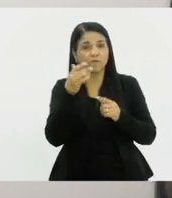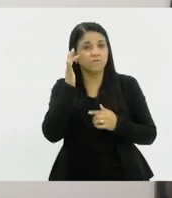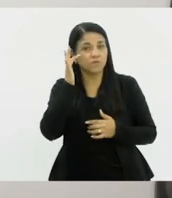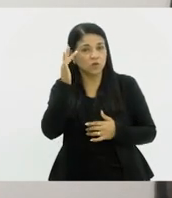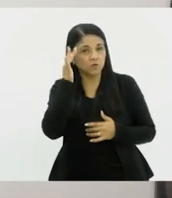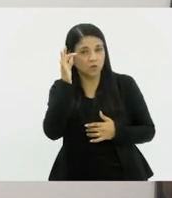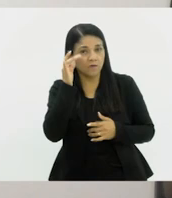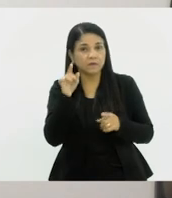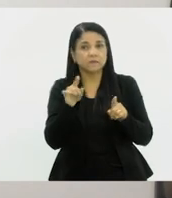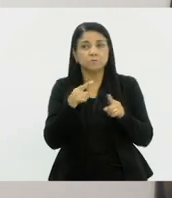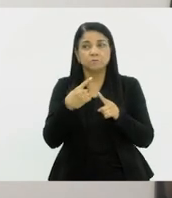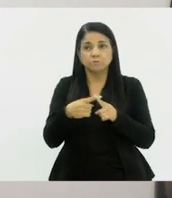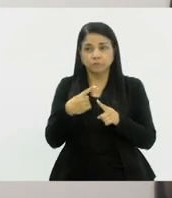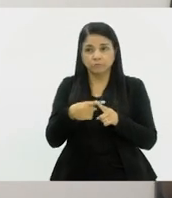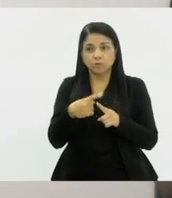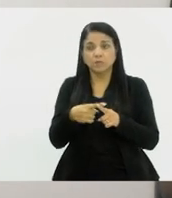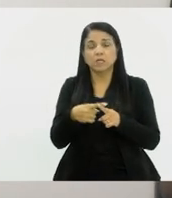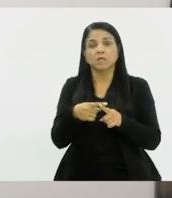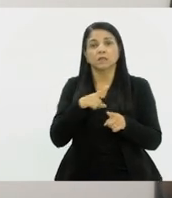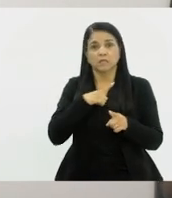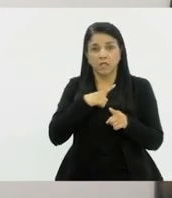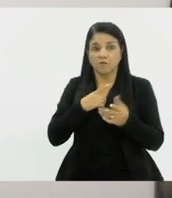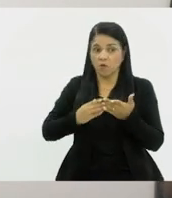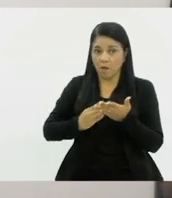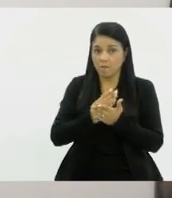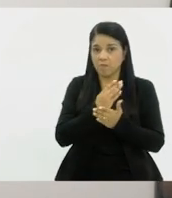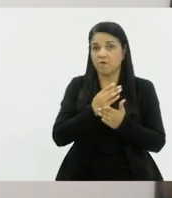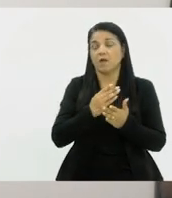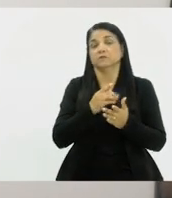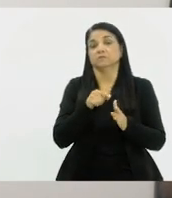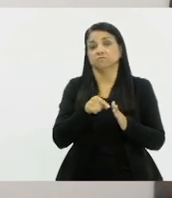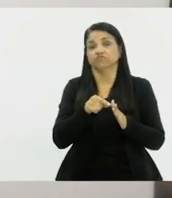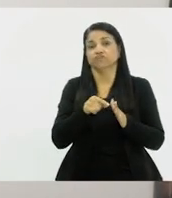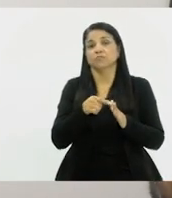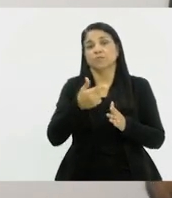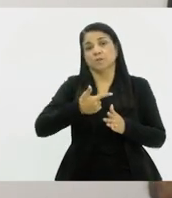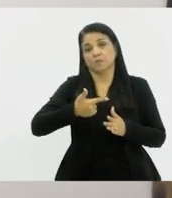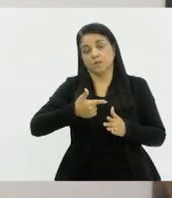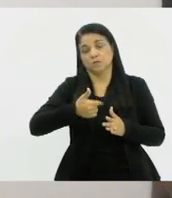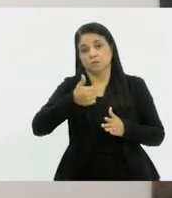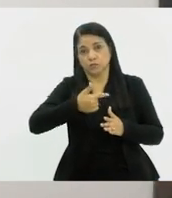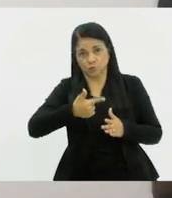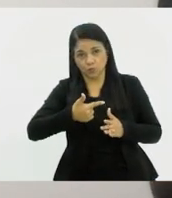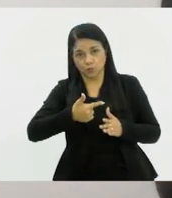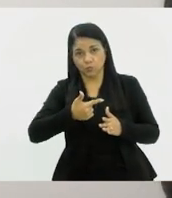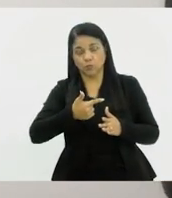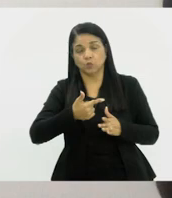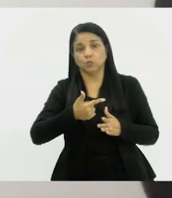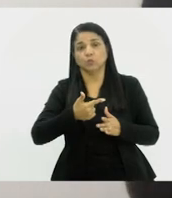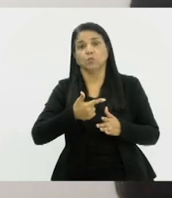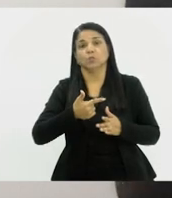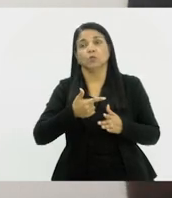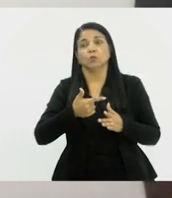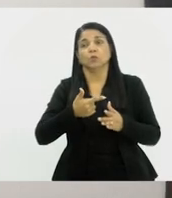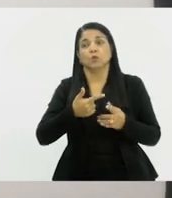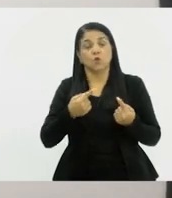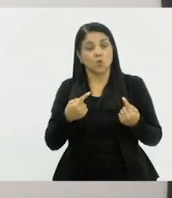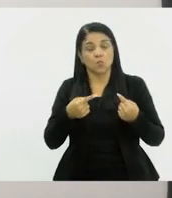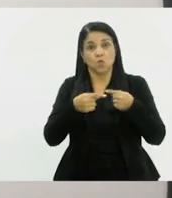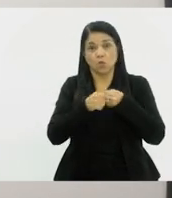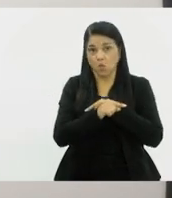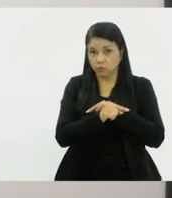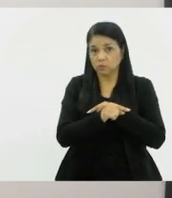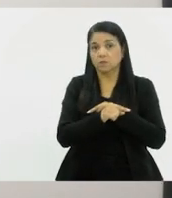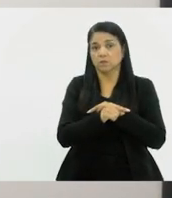porque a gente tem aí em tramitação foi aprovado em primeiro e segundo turno em regime né Eh contrariando inclusive